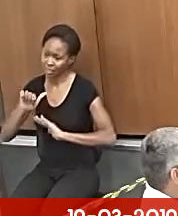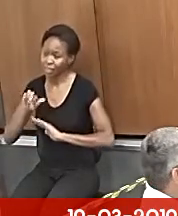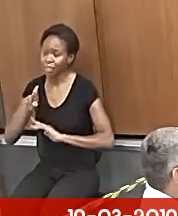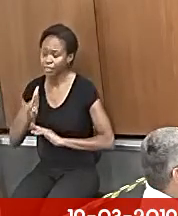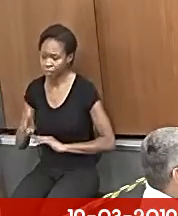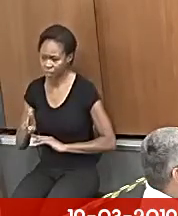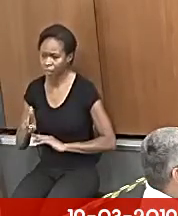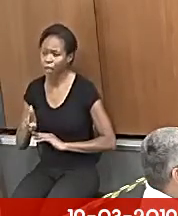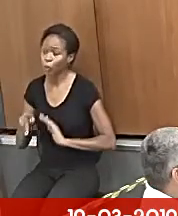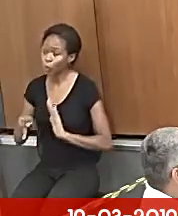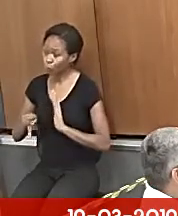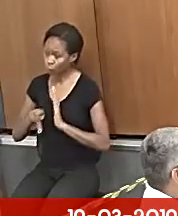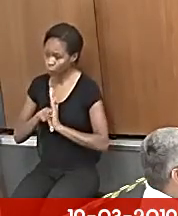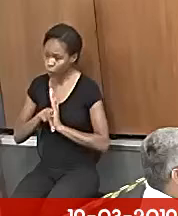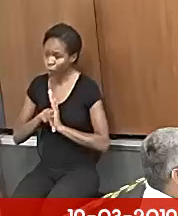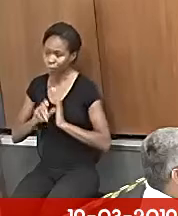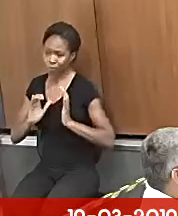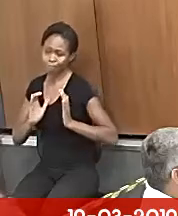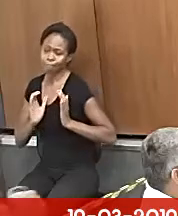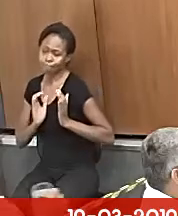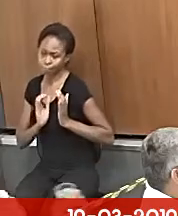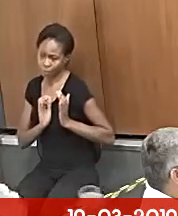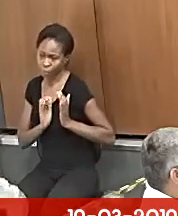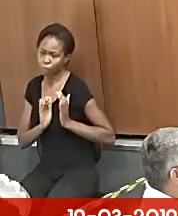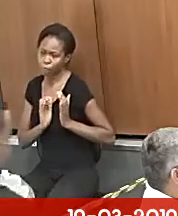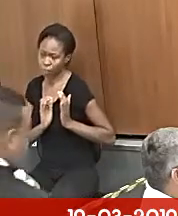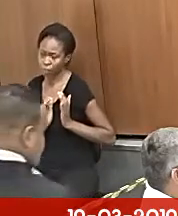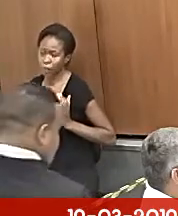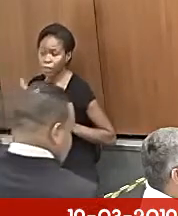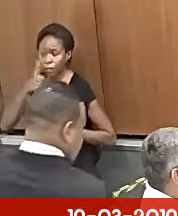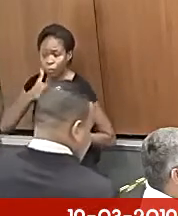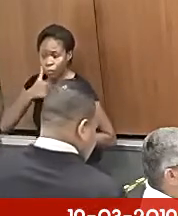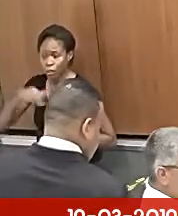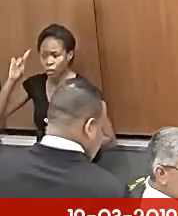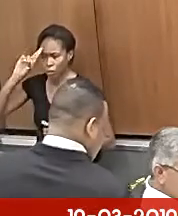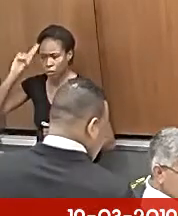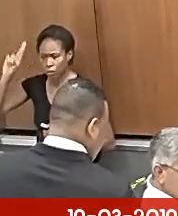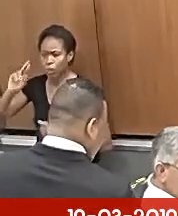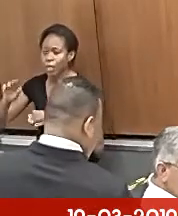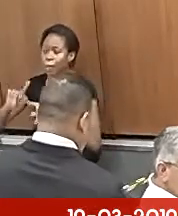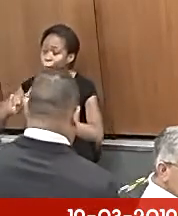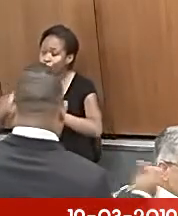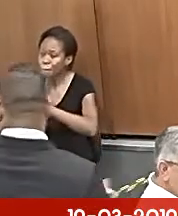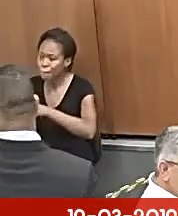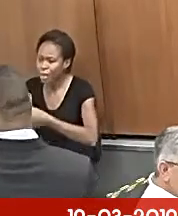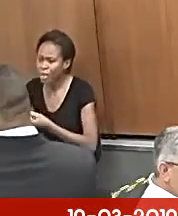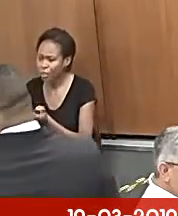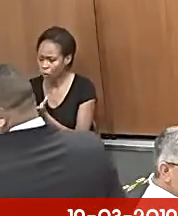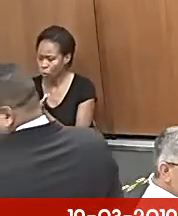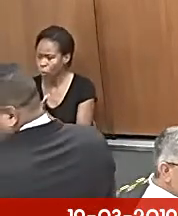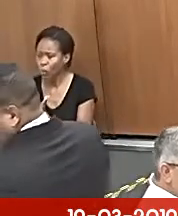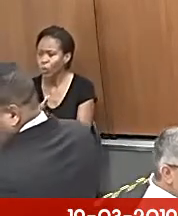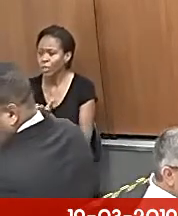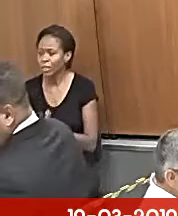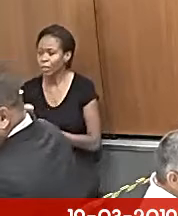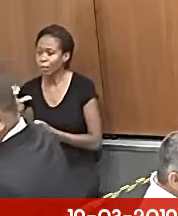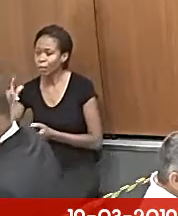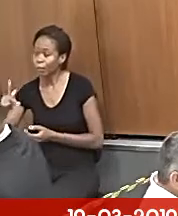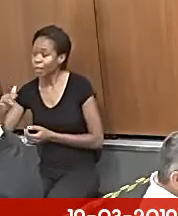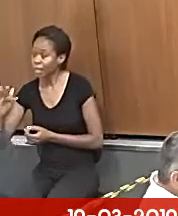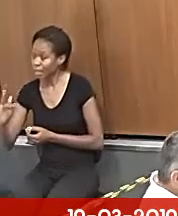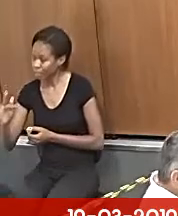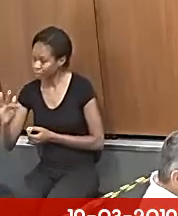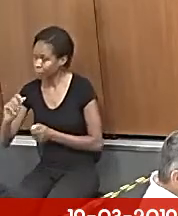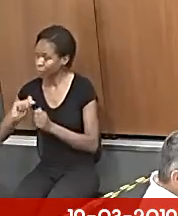são mantidas pelas apaes as diretoras e emprestam o seu cpf para fazer os contratos de trabalho o